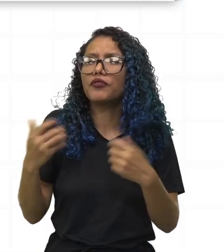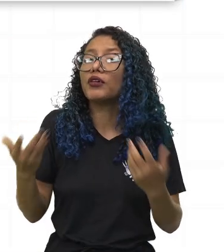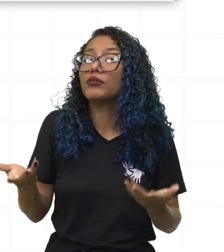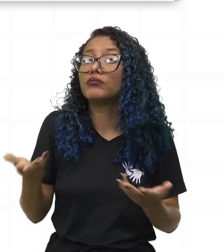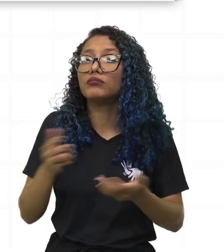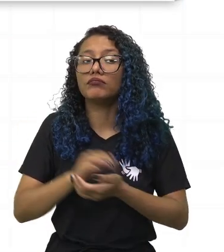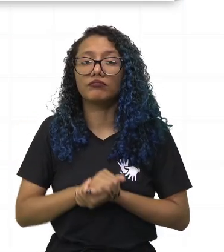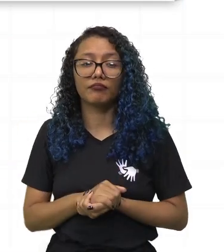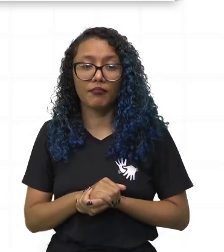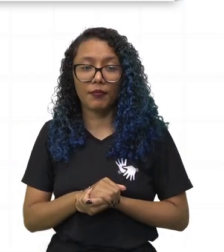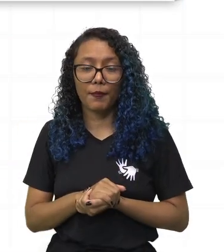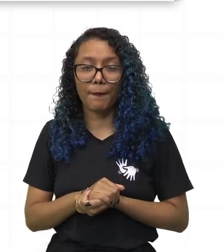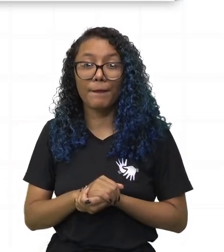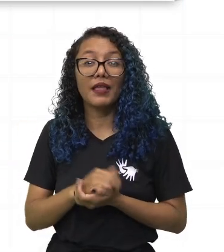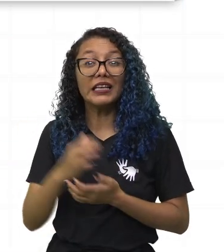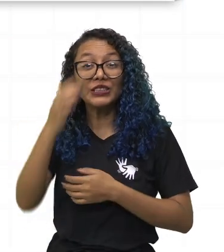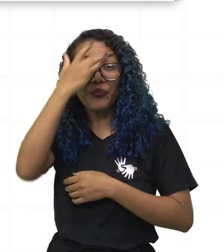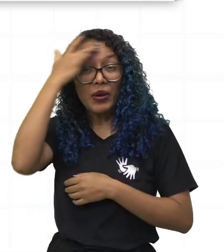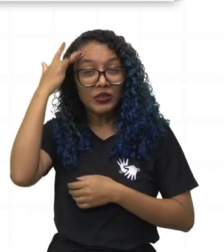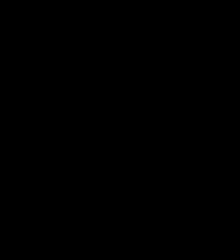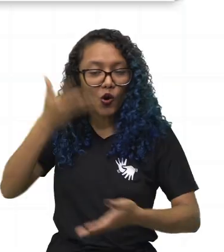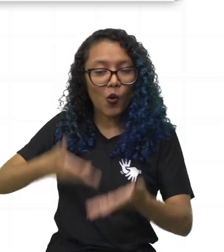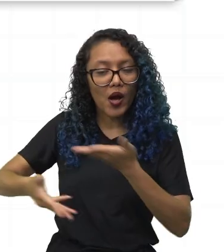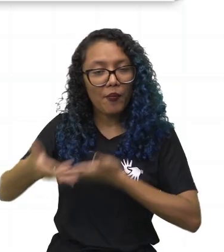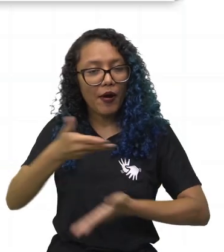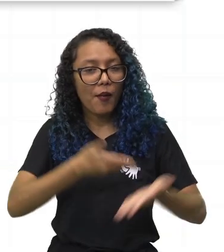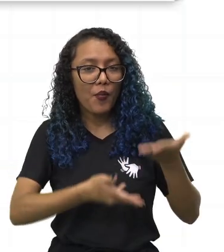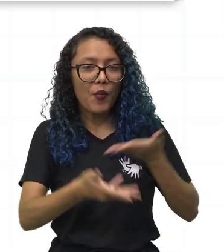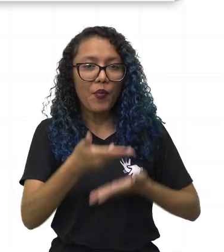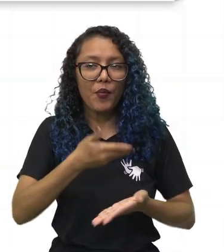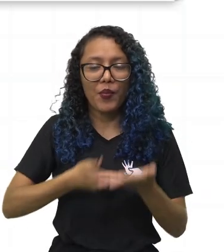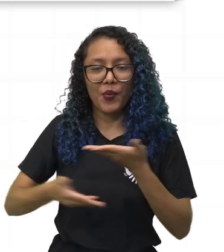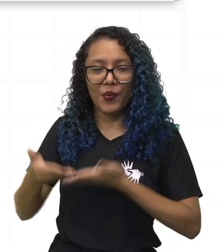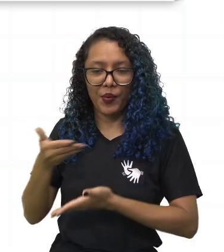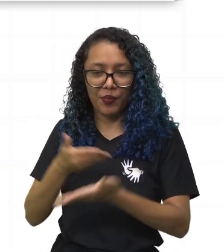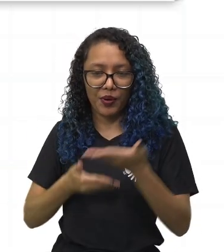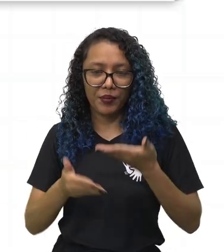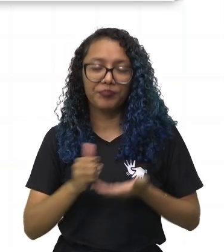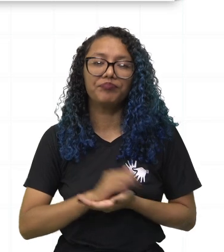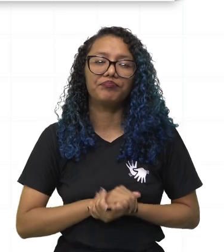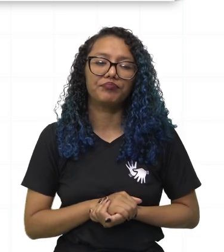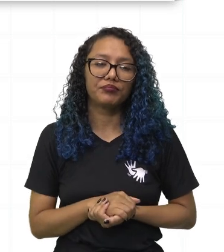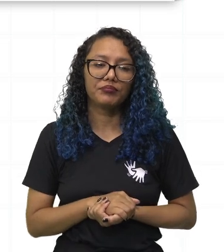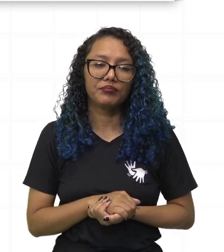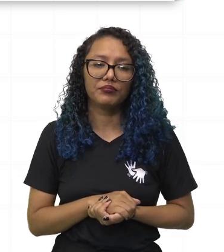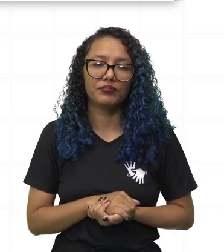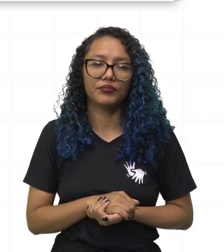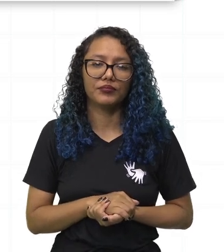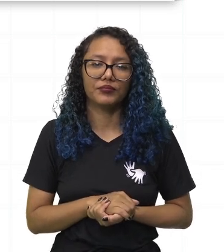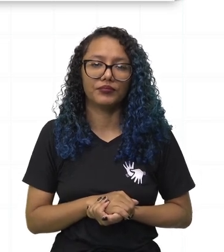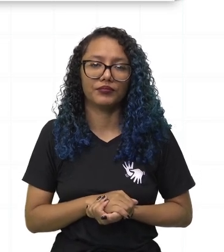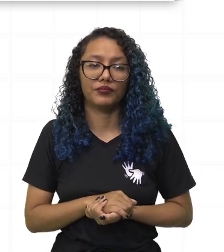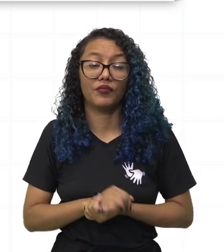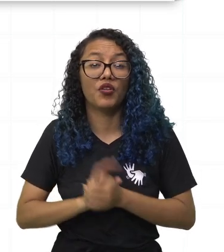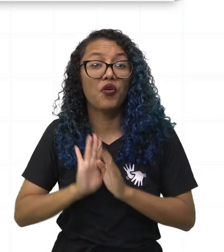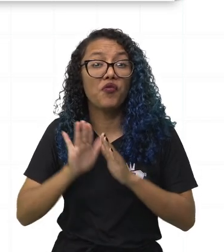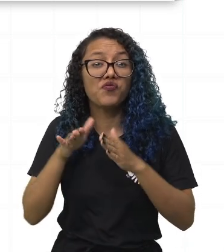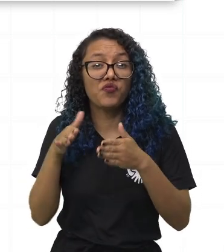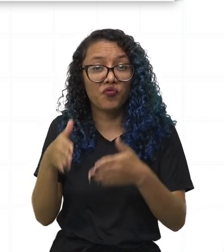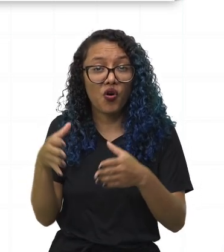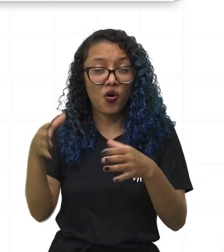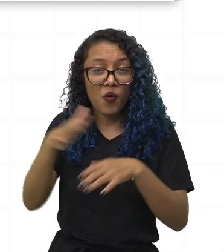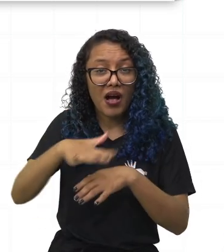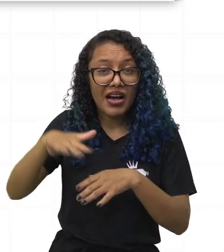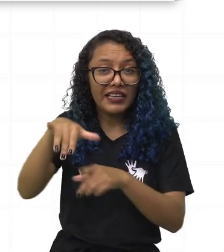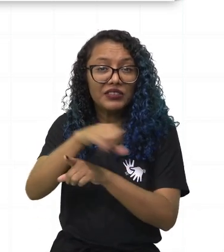a interação entre os seres humanos, né? Então veja aí, ó, ele vai para uma questão